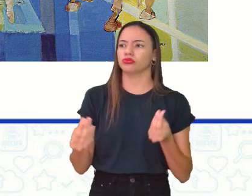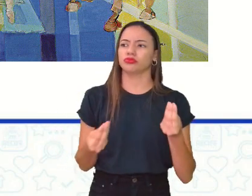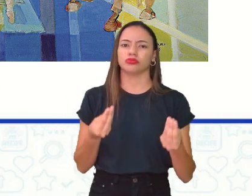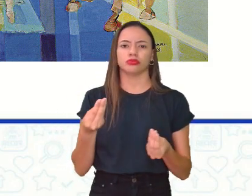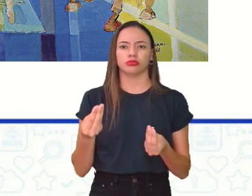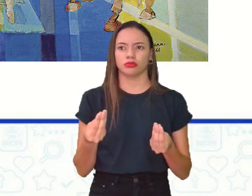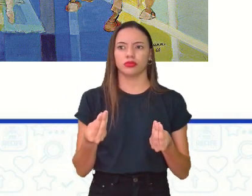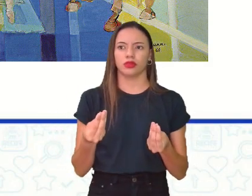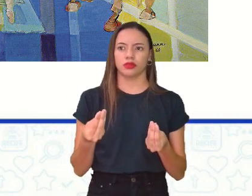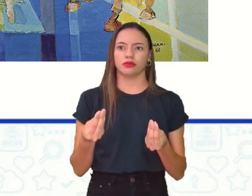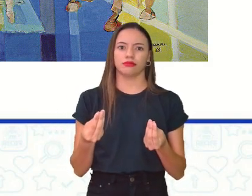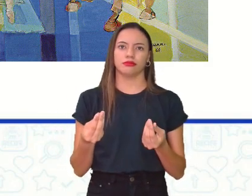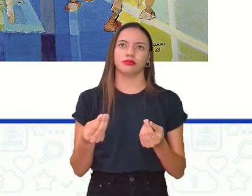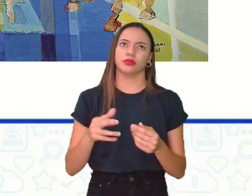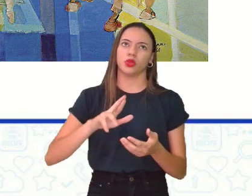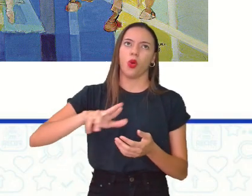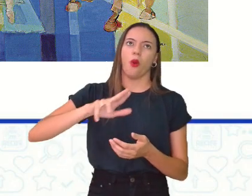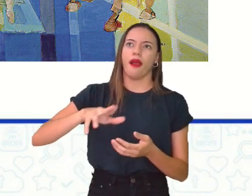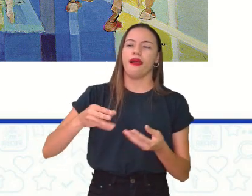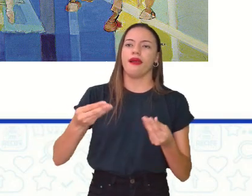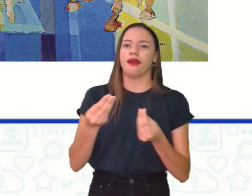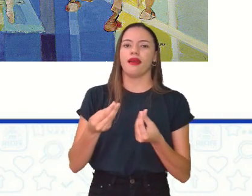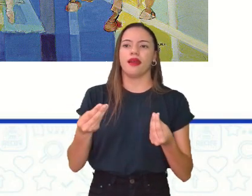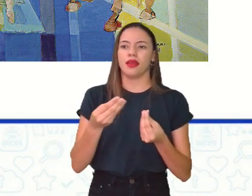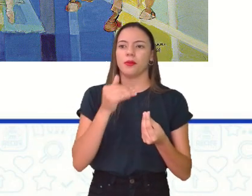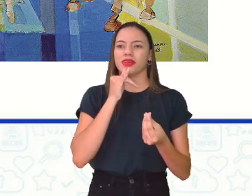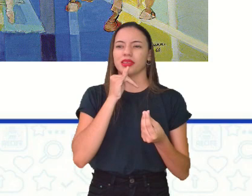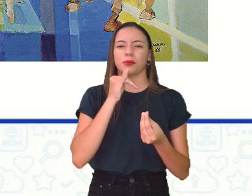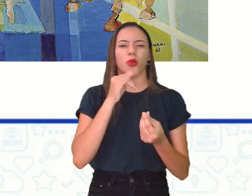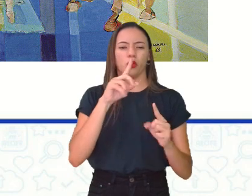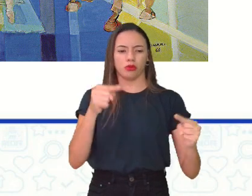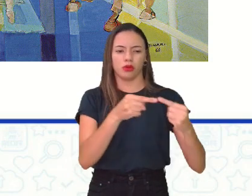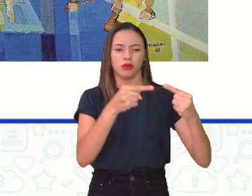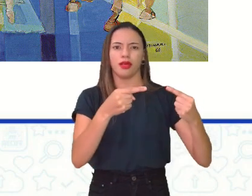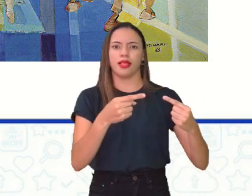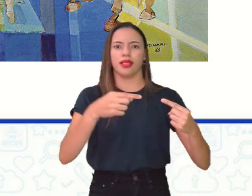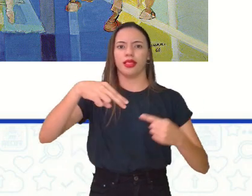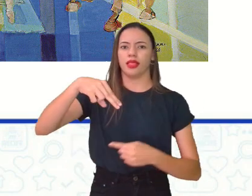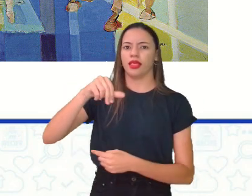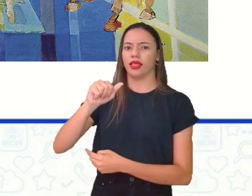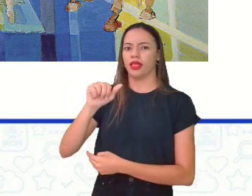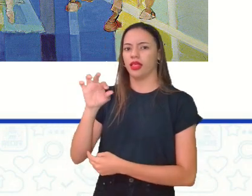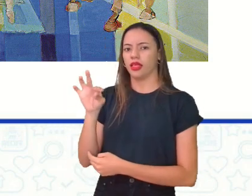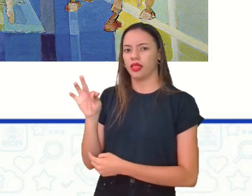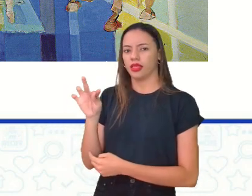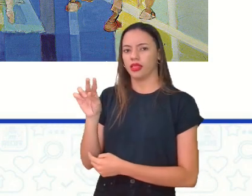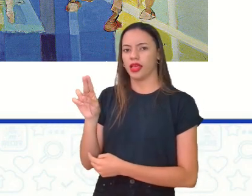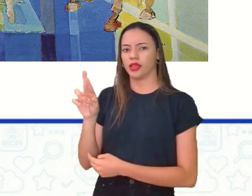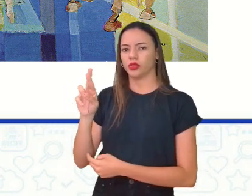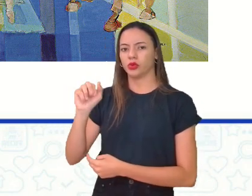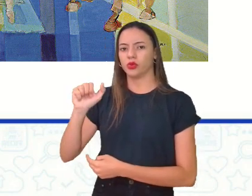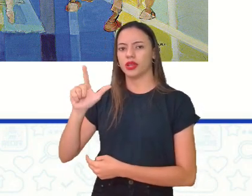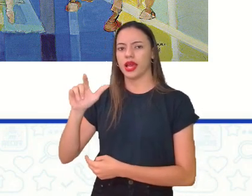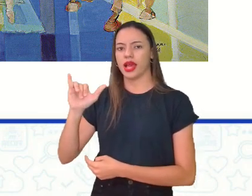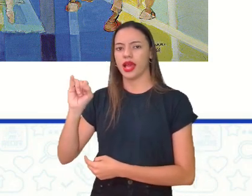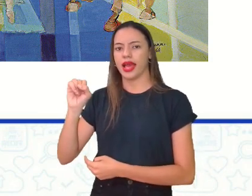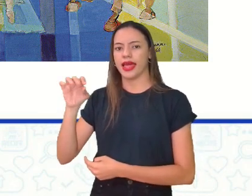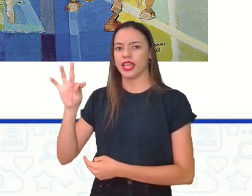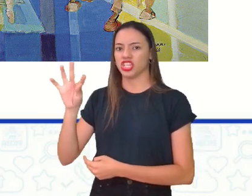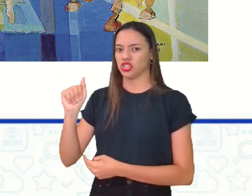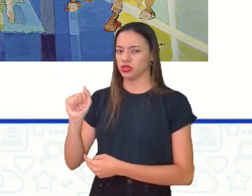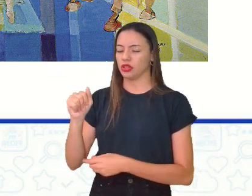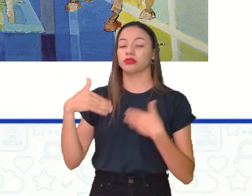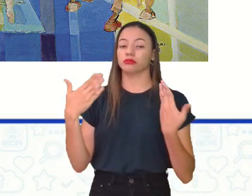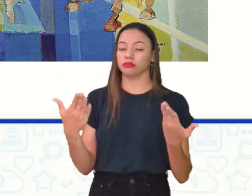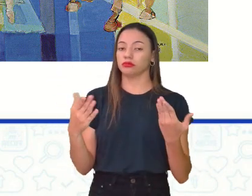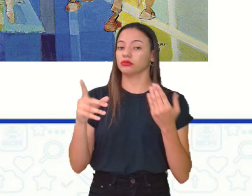é a forma melhor de falar, a gente teria que falar assim, mais naturalista, no sentido de que se aproxime mais do natural. Então, a obra que vocês estão